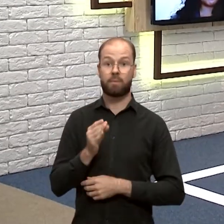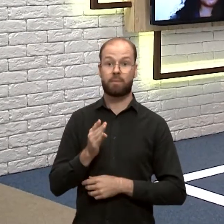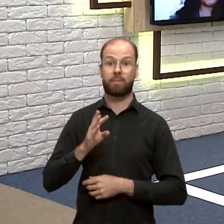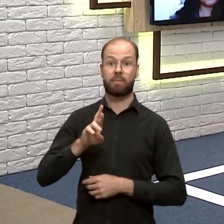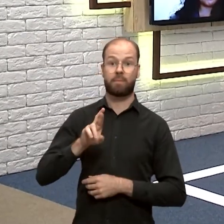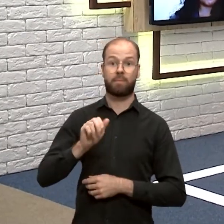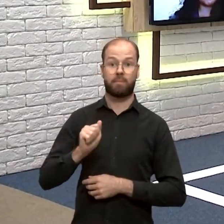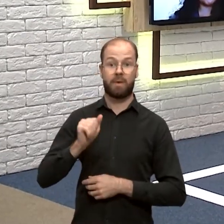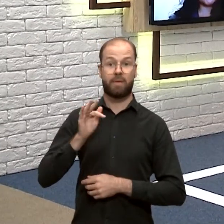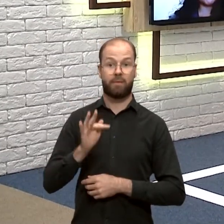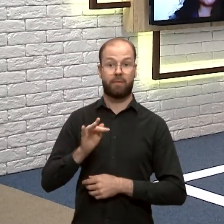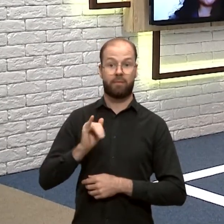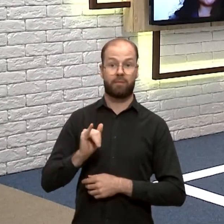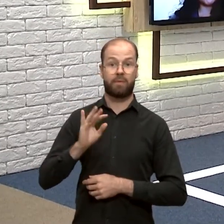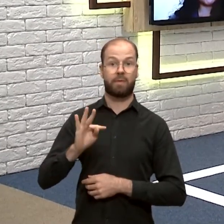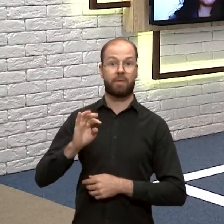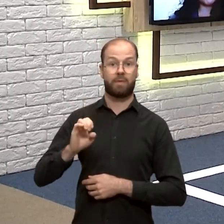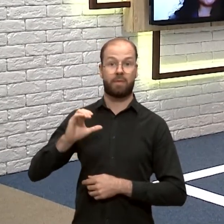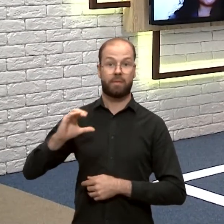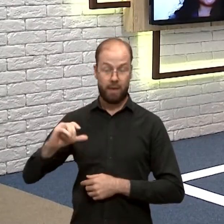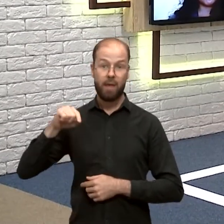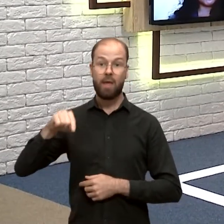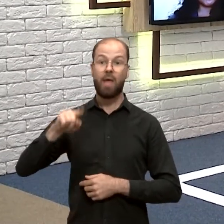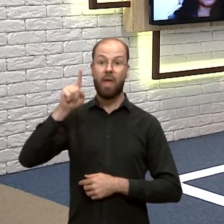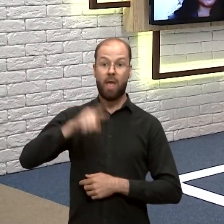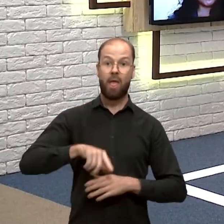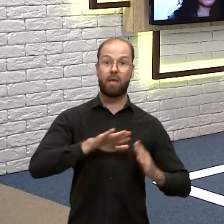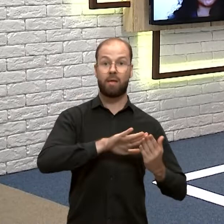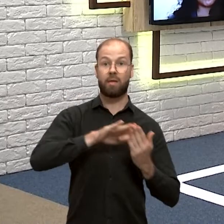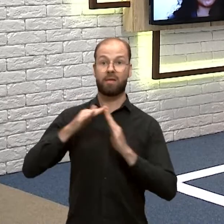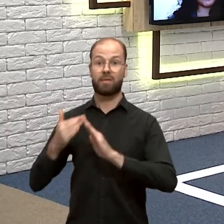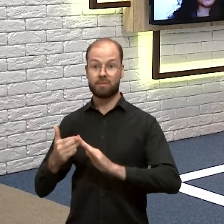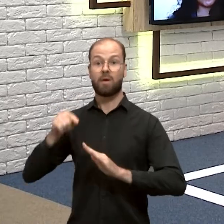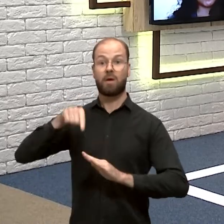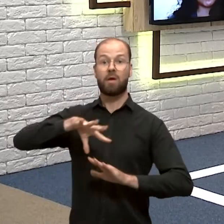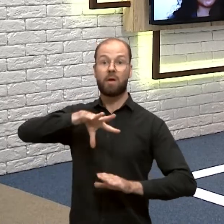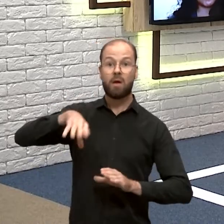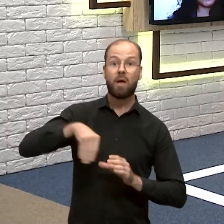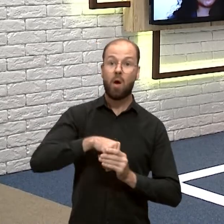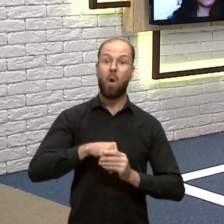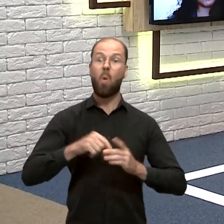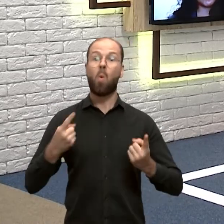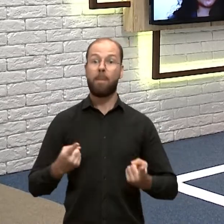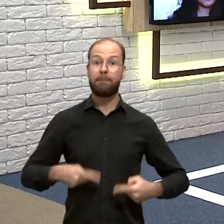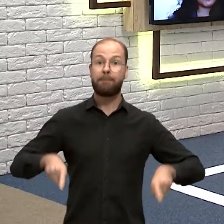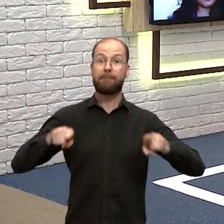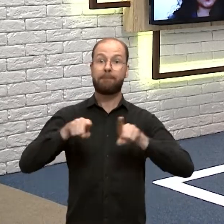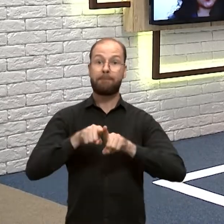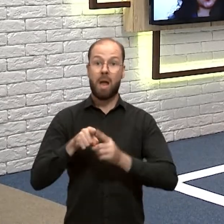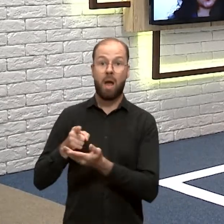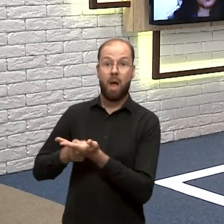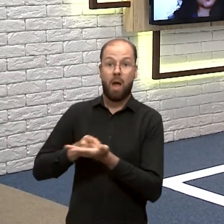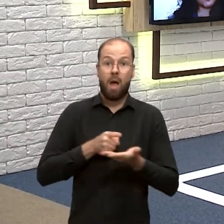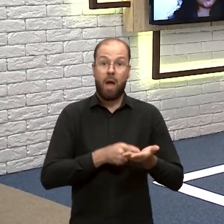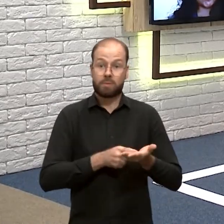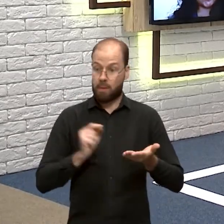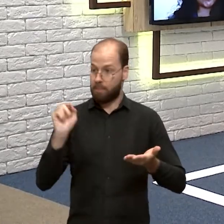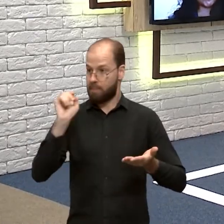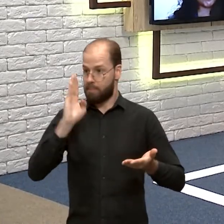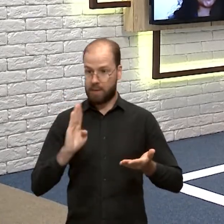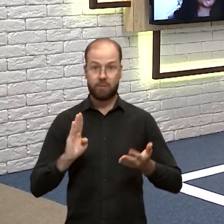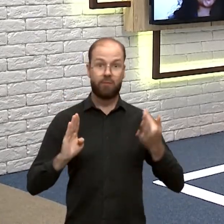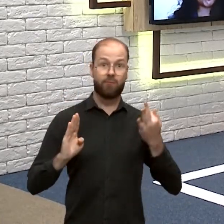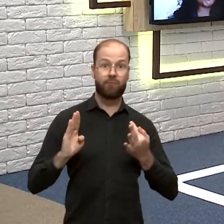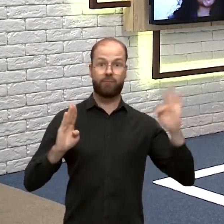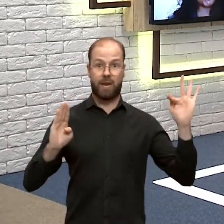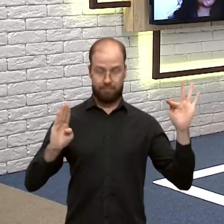de intercâmbio desenvolvido no âmbito da cooperação entre o Brasil e a França. Olá, professor Rodrigo, muito